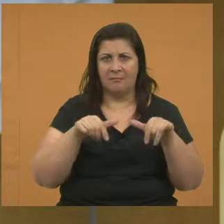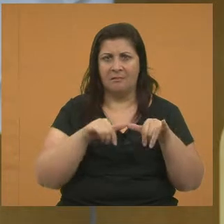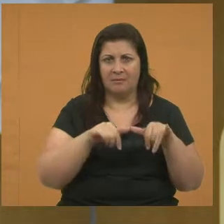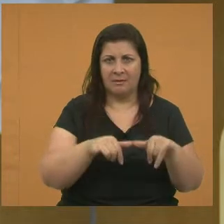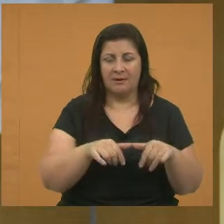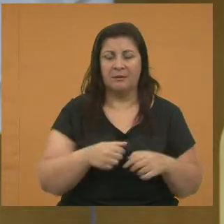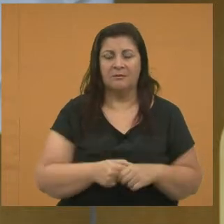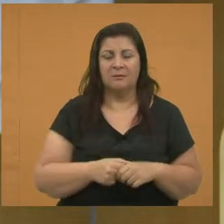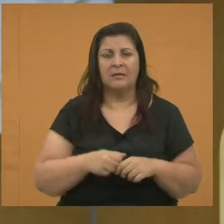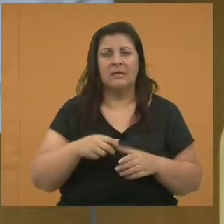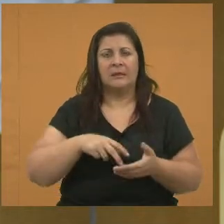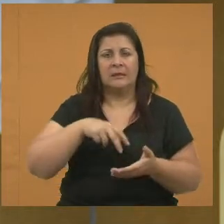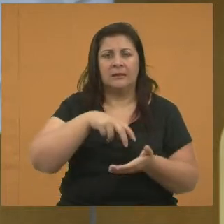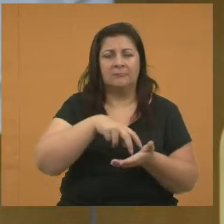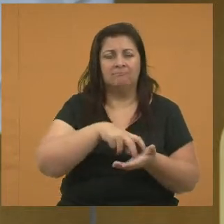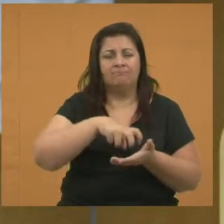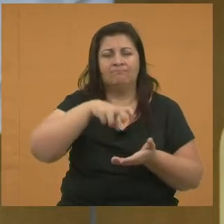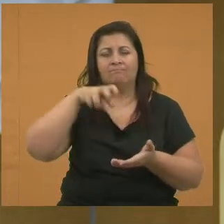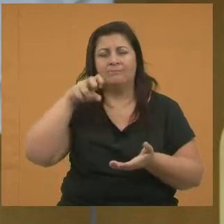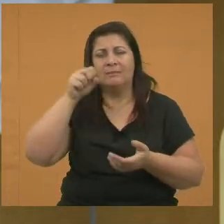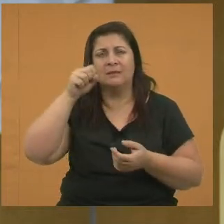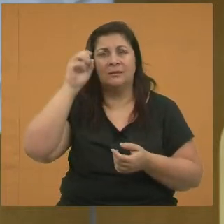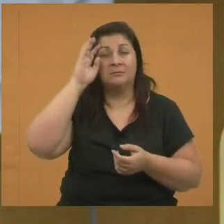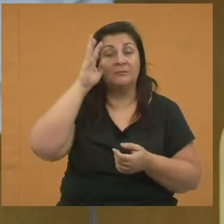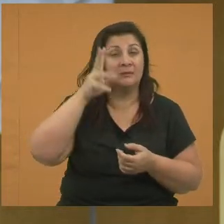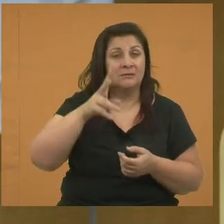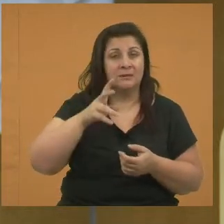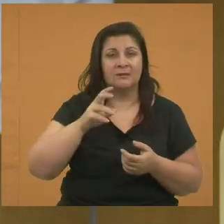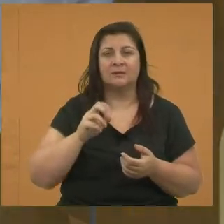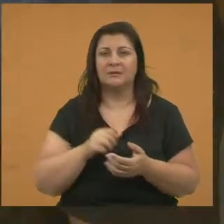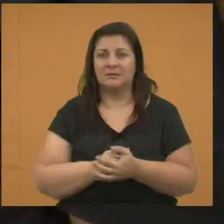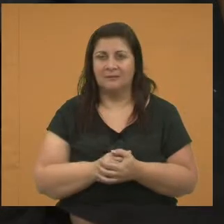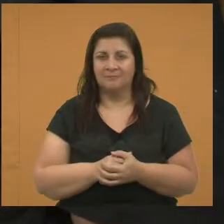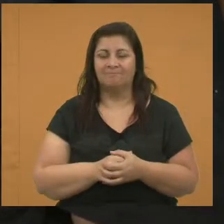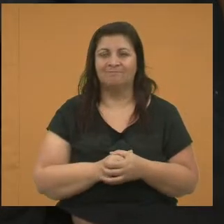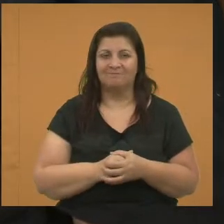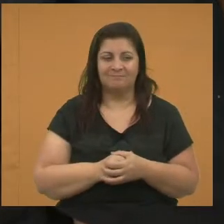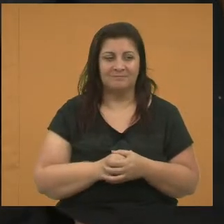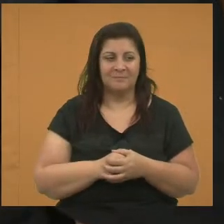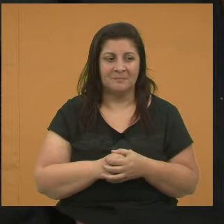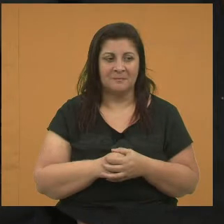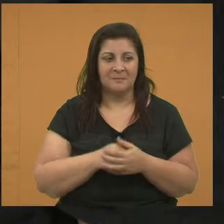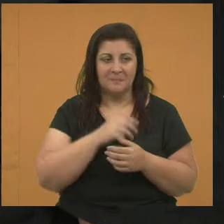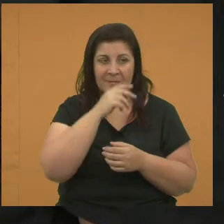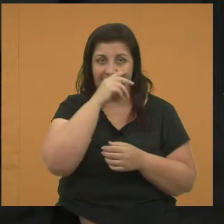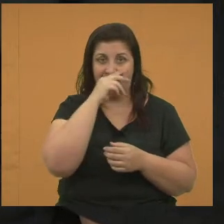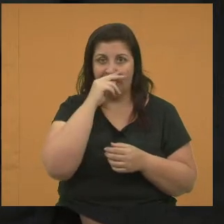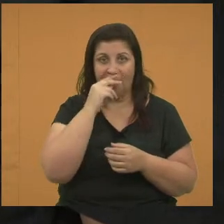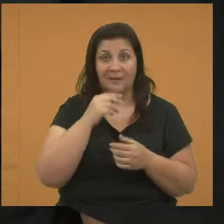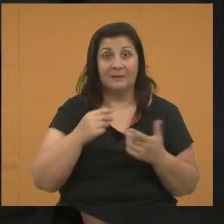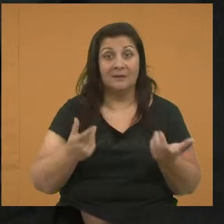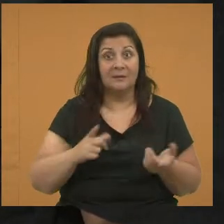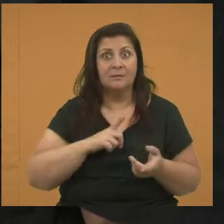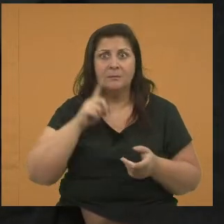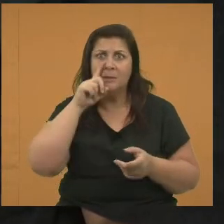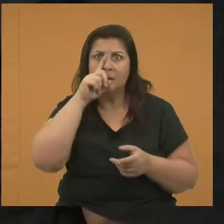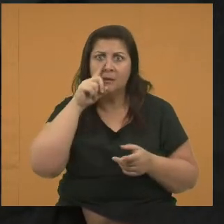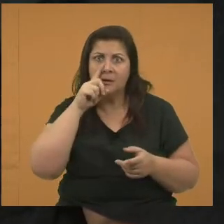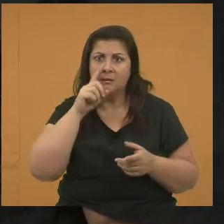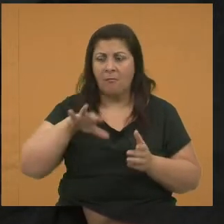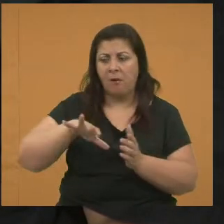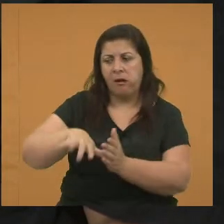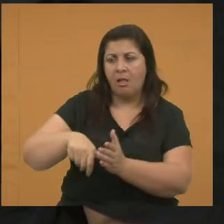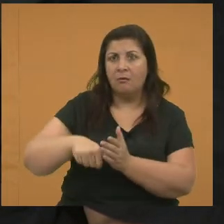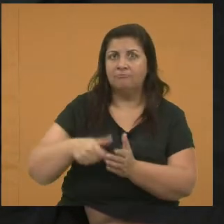para atender os clientes, desde o pãozinho ali da manhã, sem contar com o risco de assalto que a